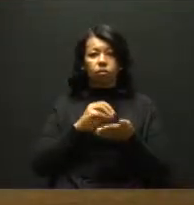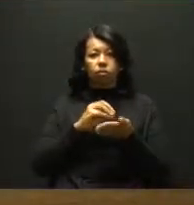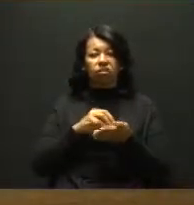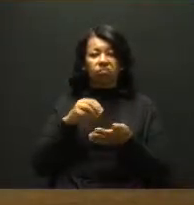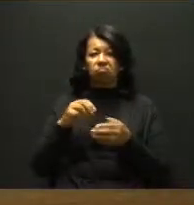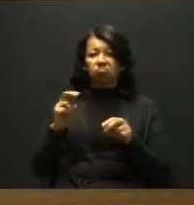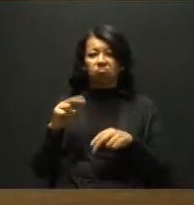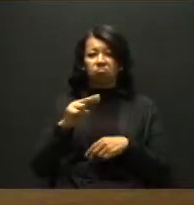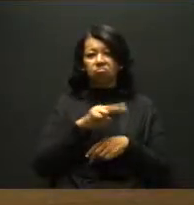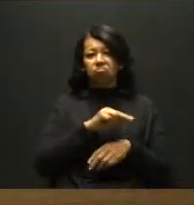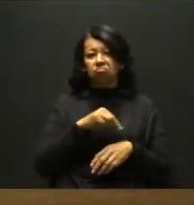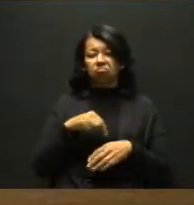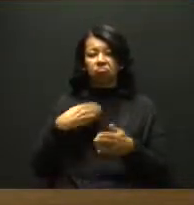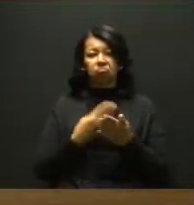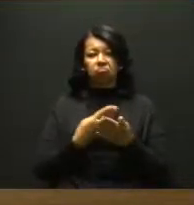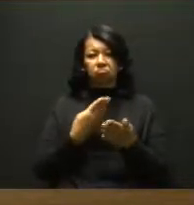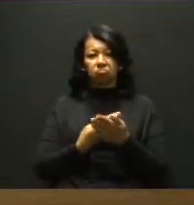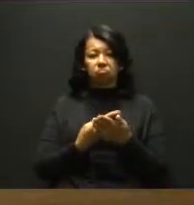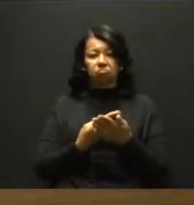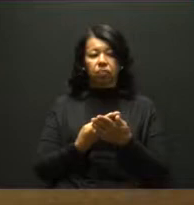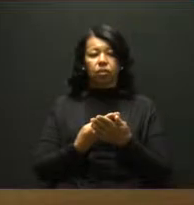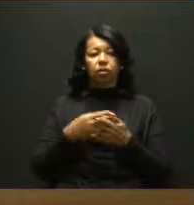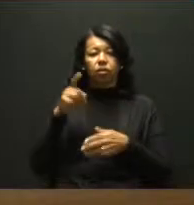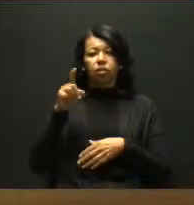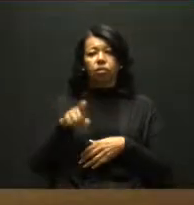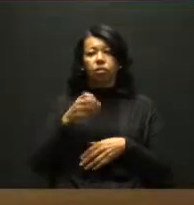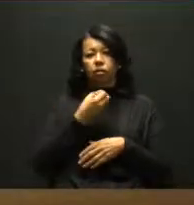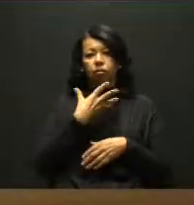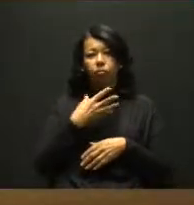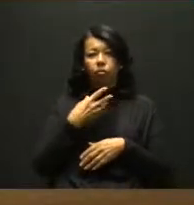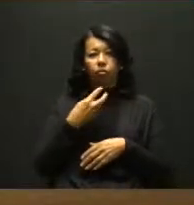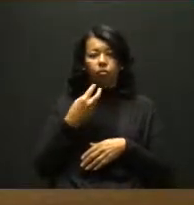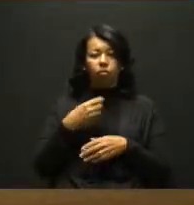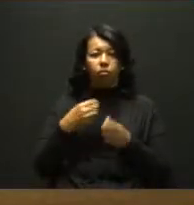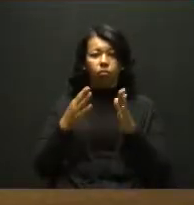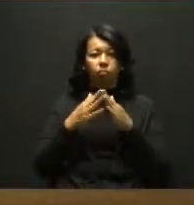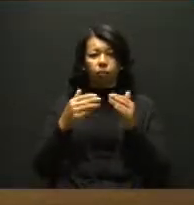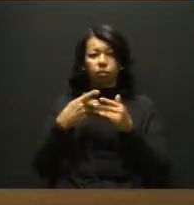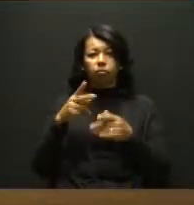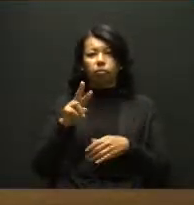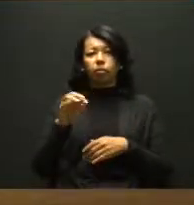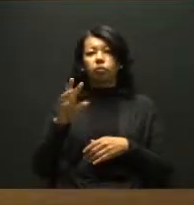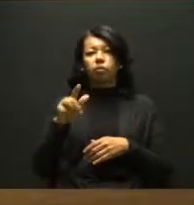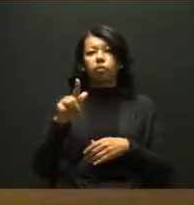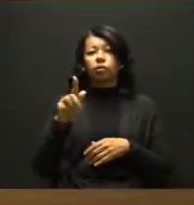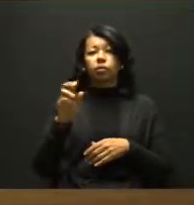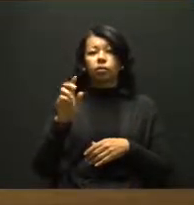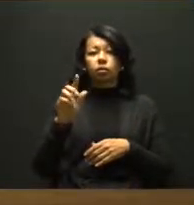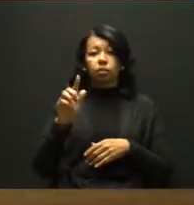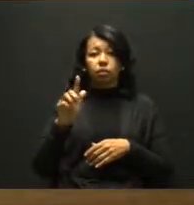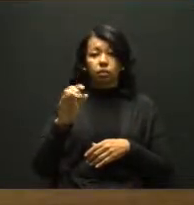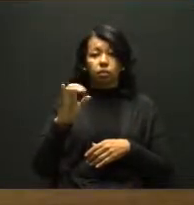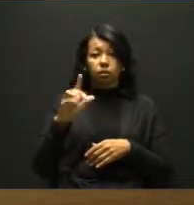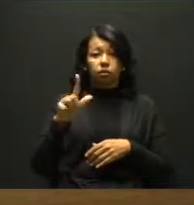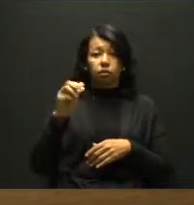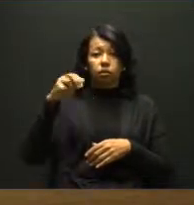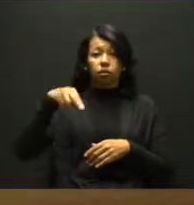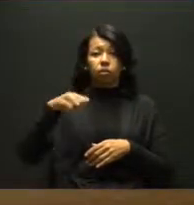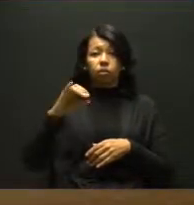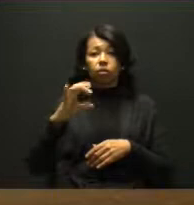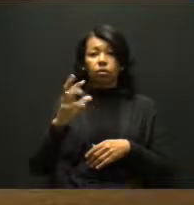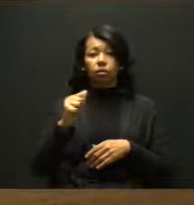eu acho que seria bacana ver o rostinho agentes da vigilância sanitária da cidade ver se as instalações